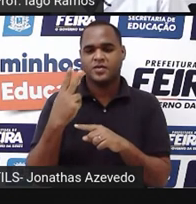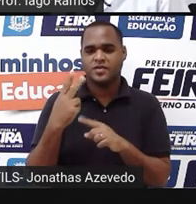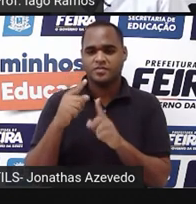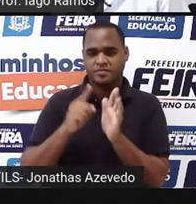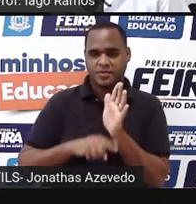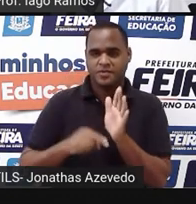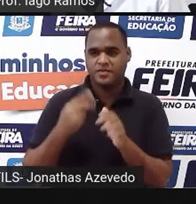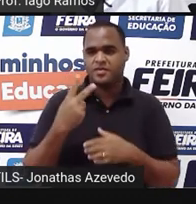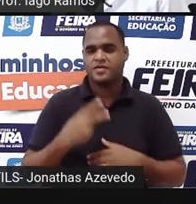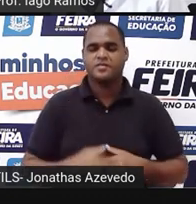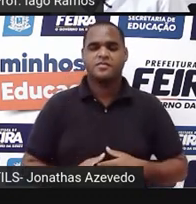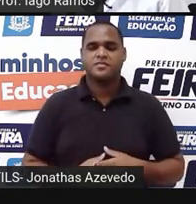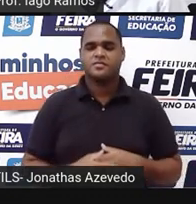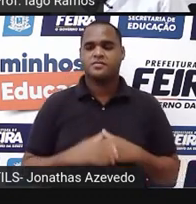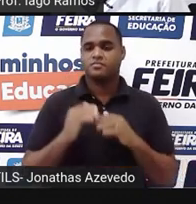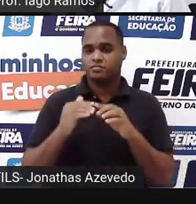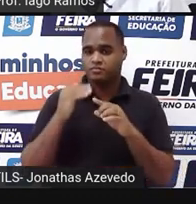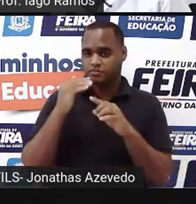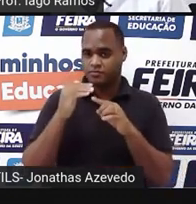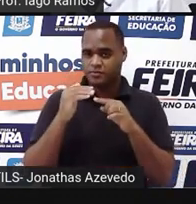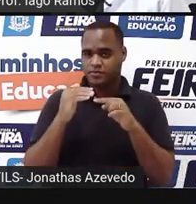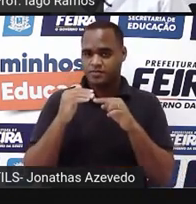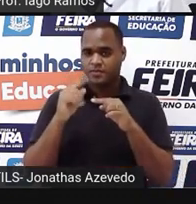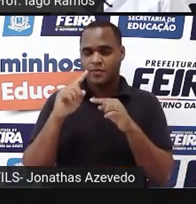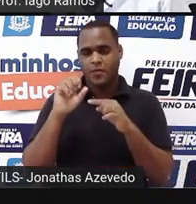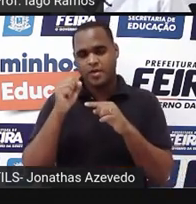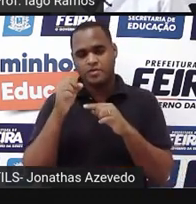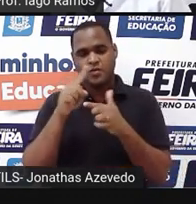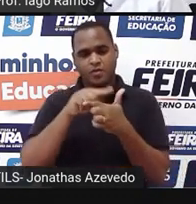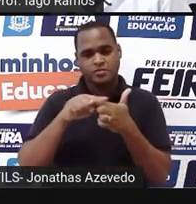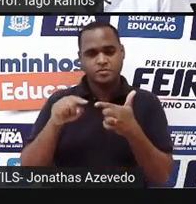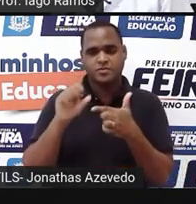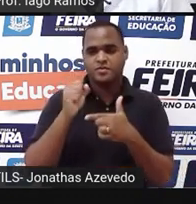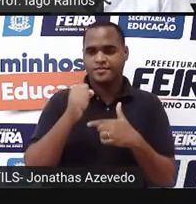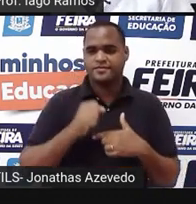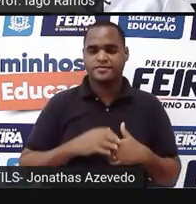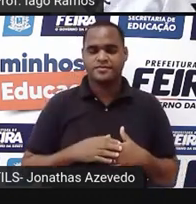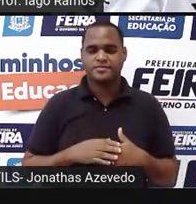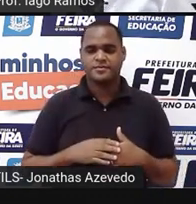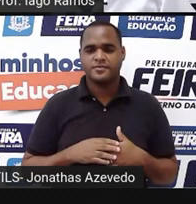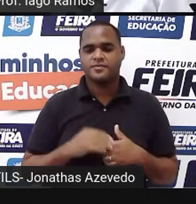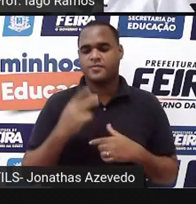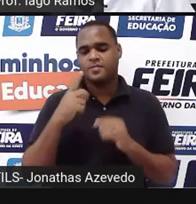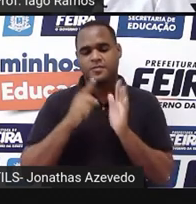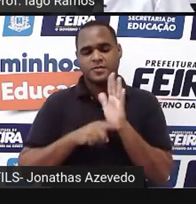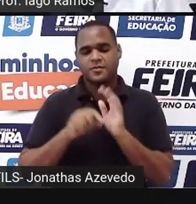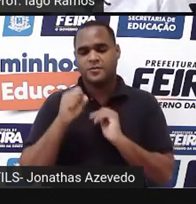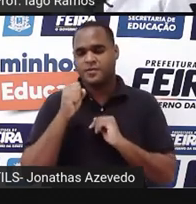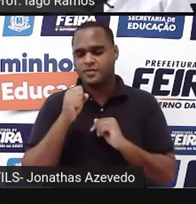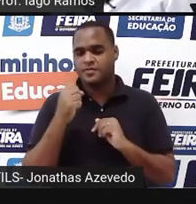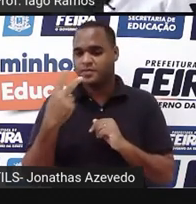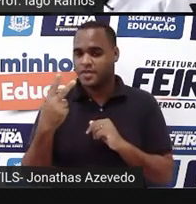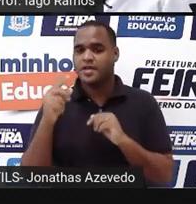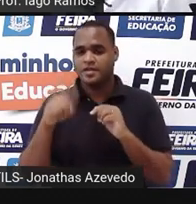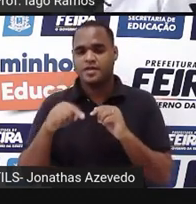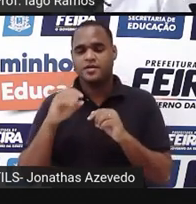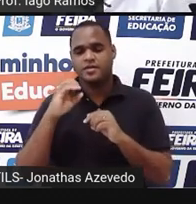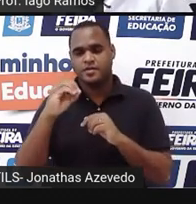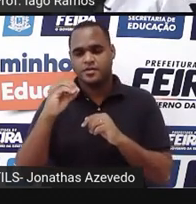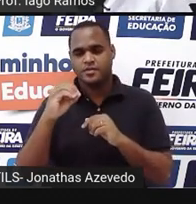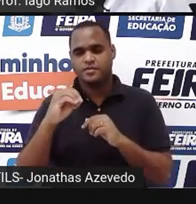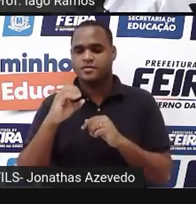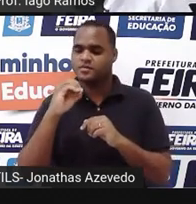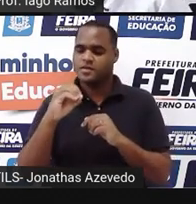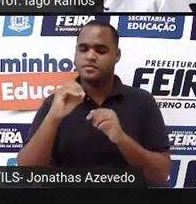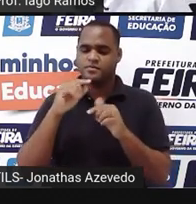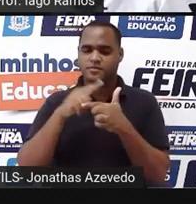2 sobre 8, né? Ou dividido por 8. 2 menos 2 dá 0, e 0 dividido por